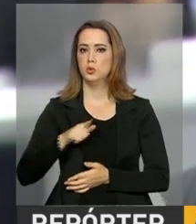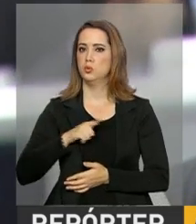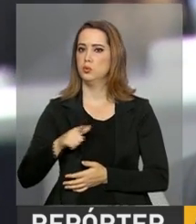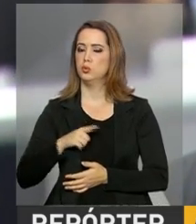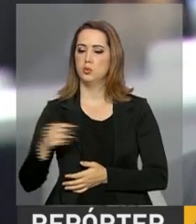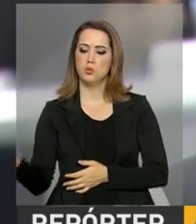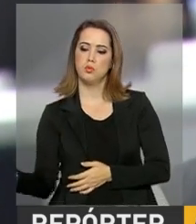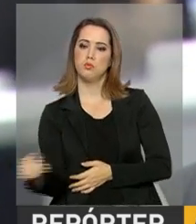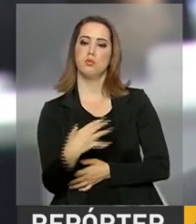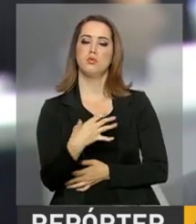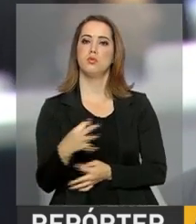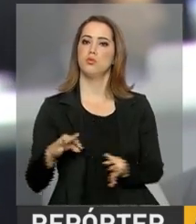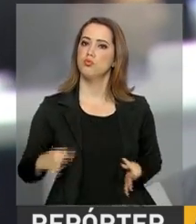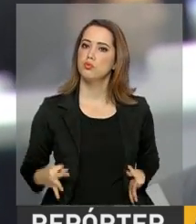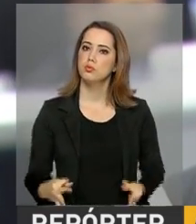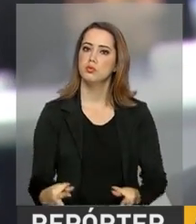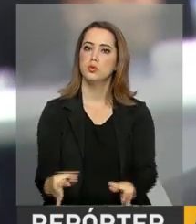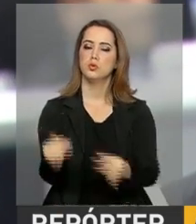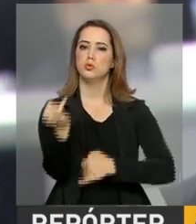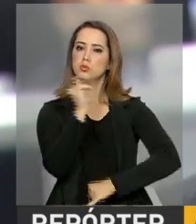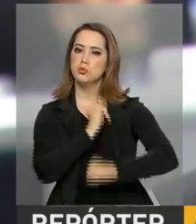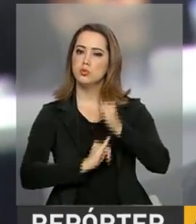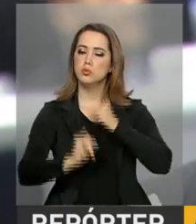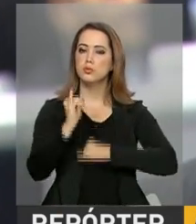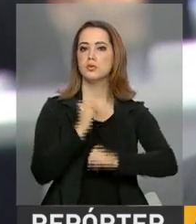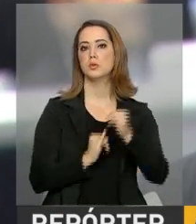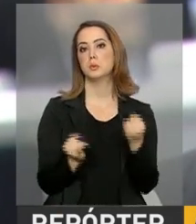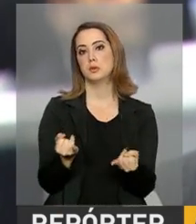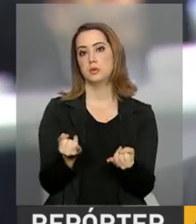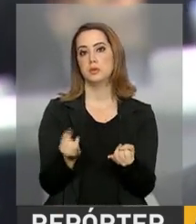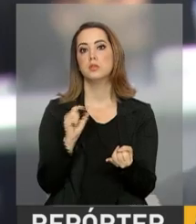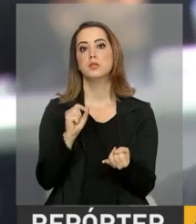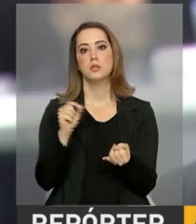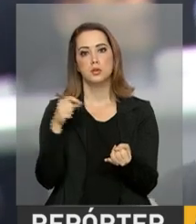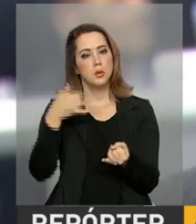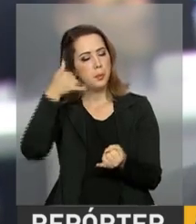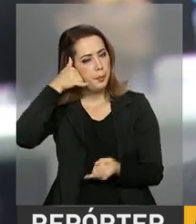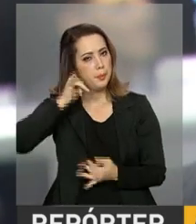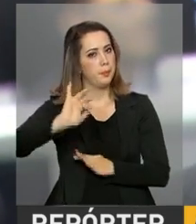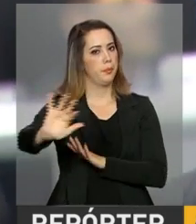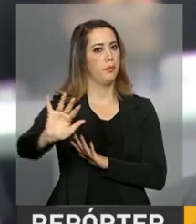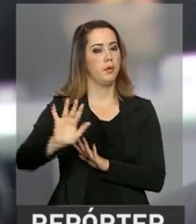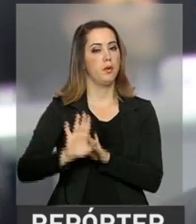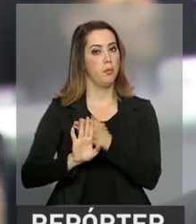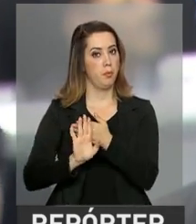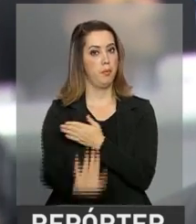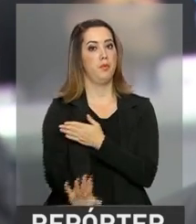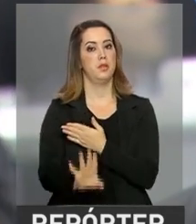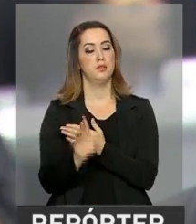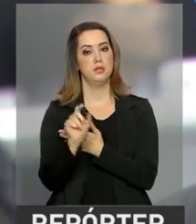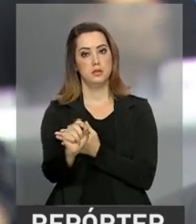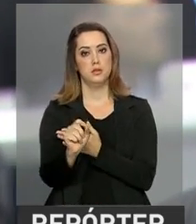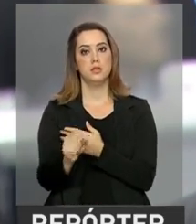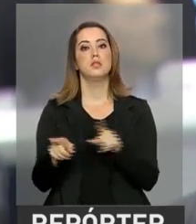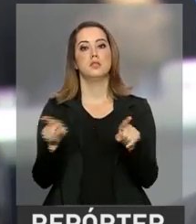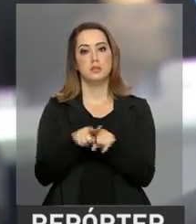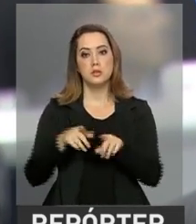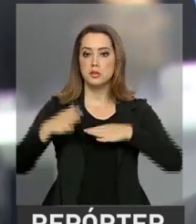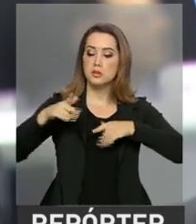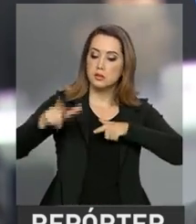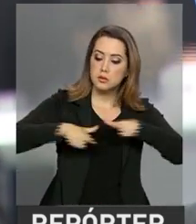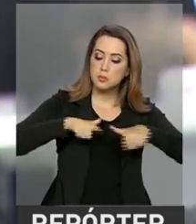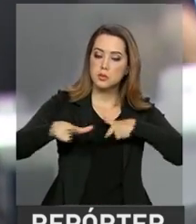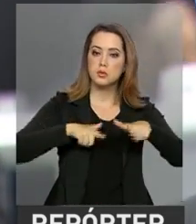na questão de informação, de inteligência, na prevenção, ou se houver necessidade de atuação